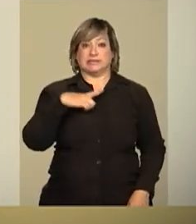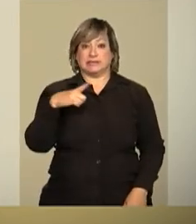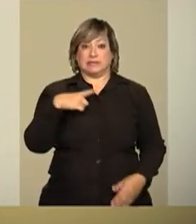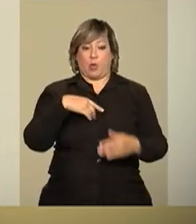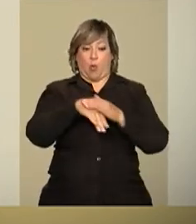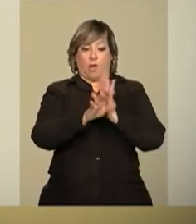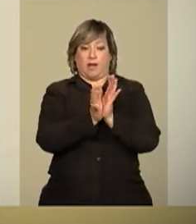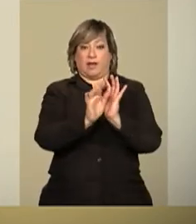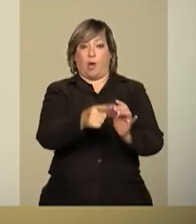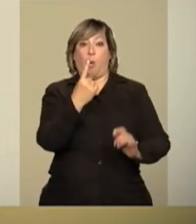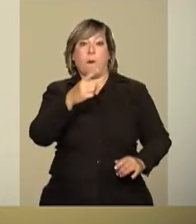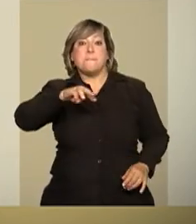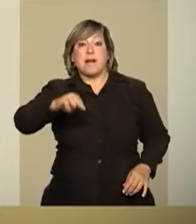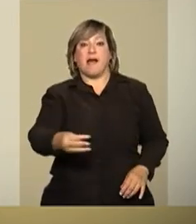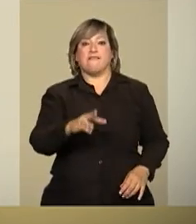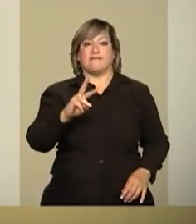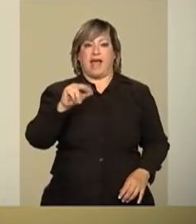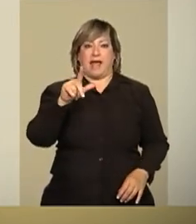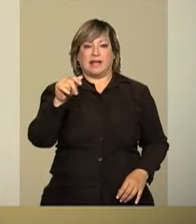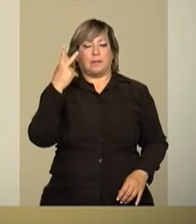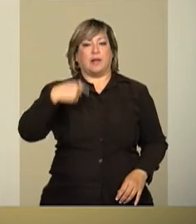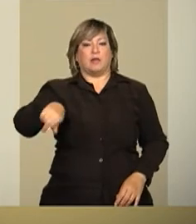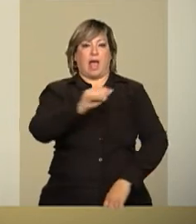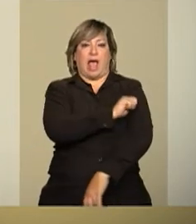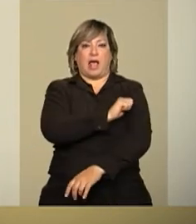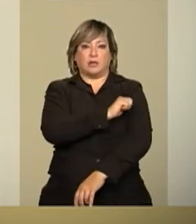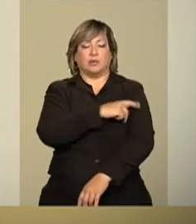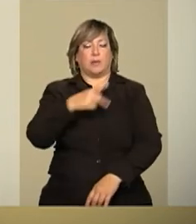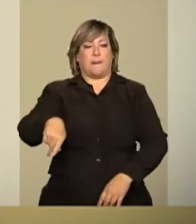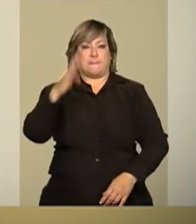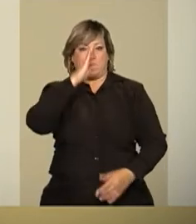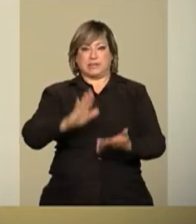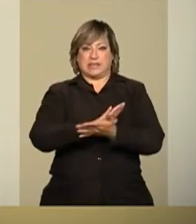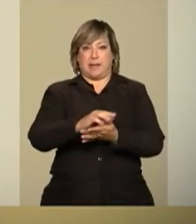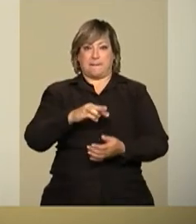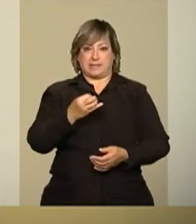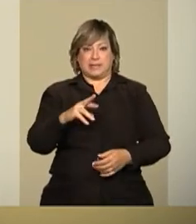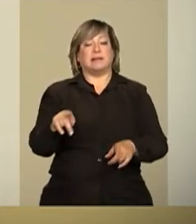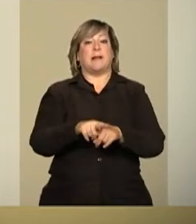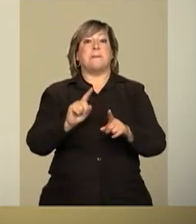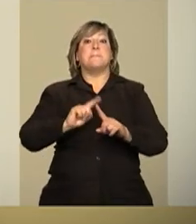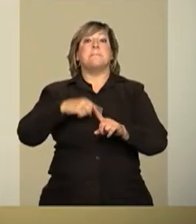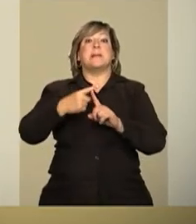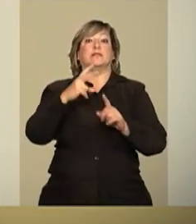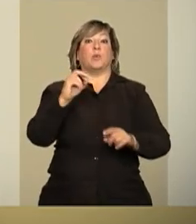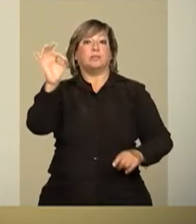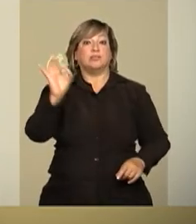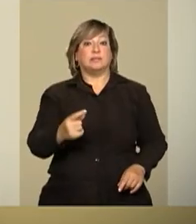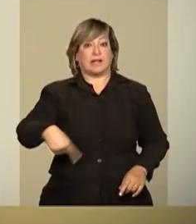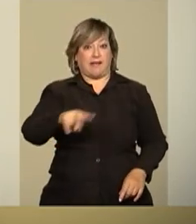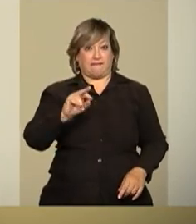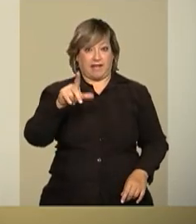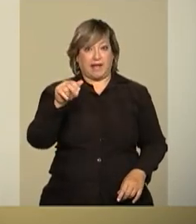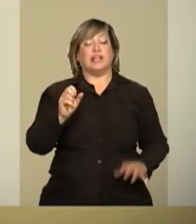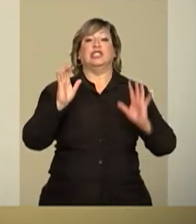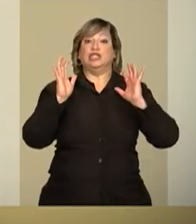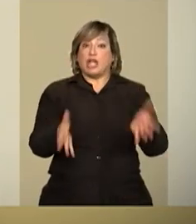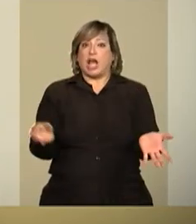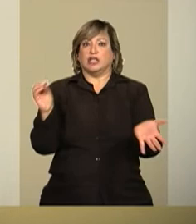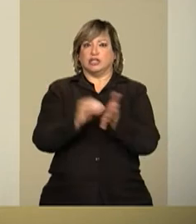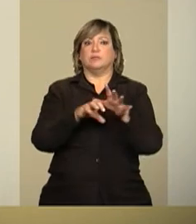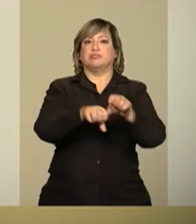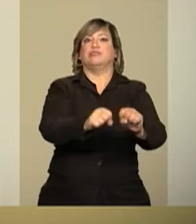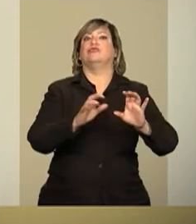reservamos um milhão de vagas do Pronatec para os alunos do Brasil sem miséria e mais da metade dessas vagas já foram